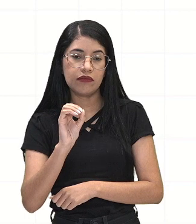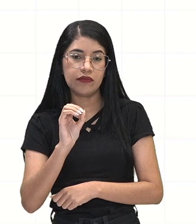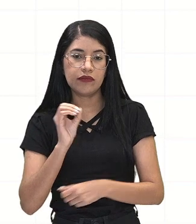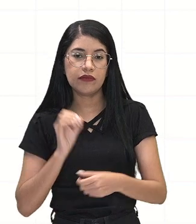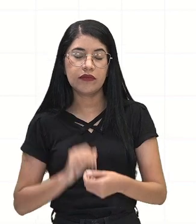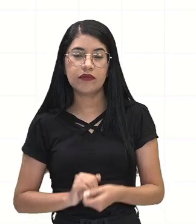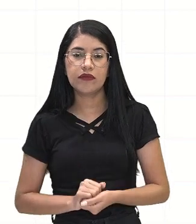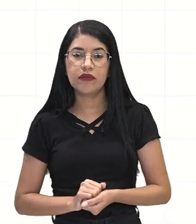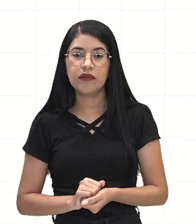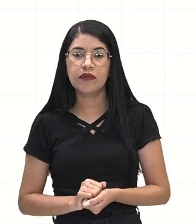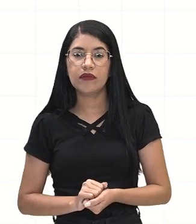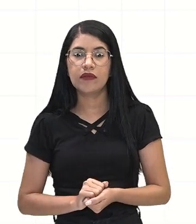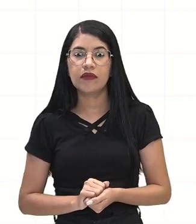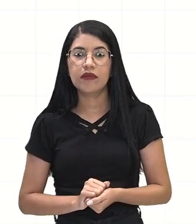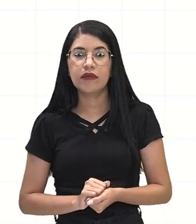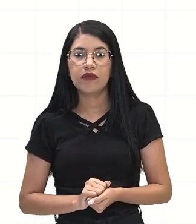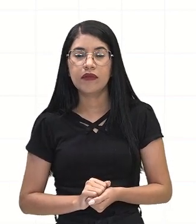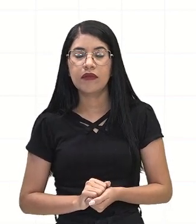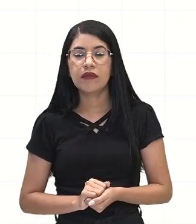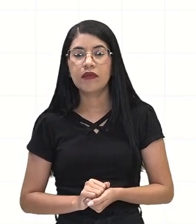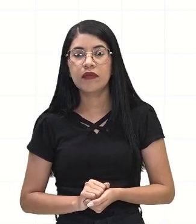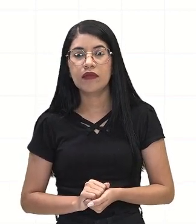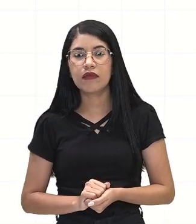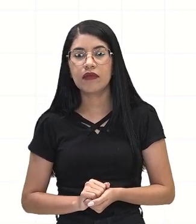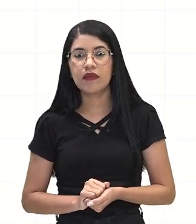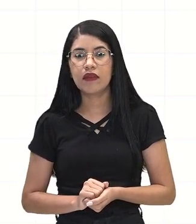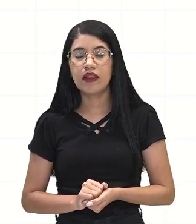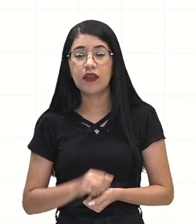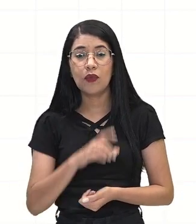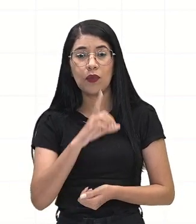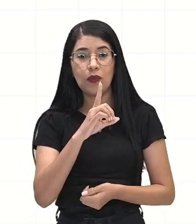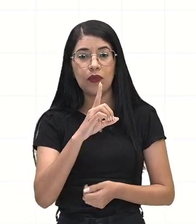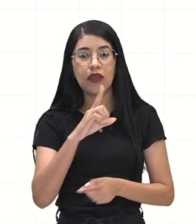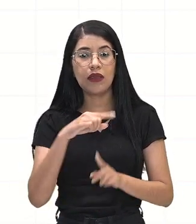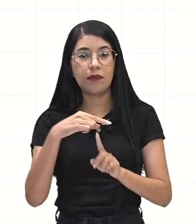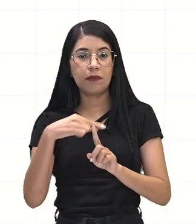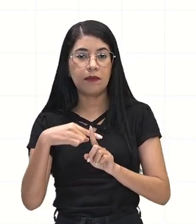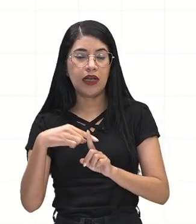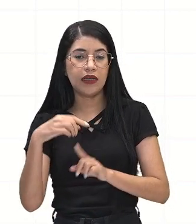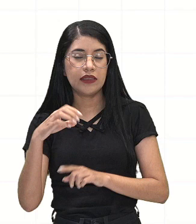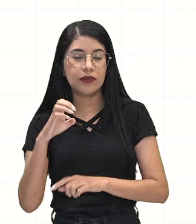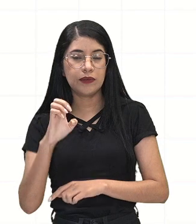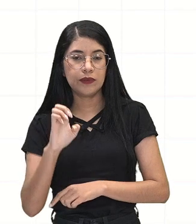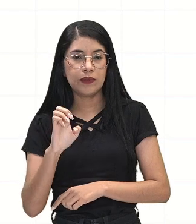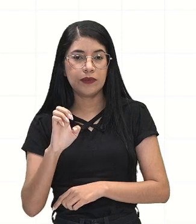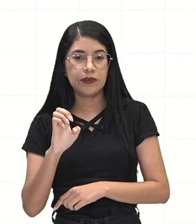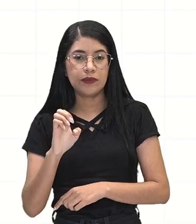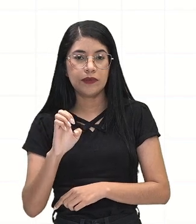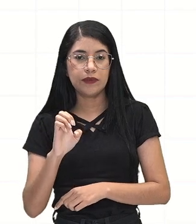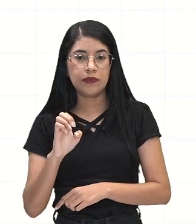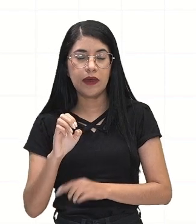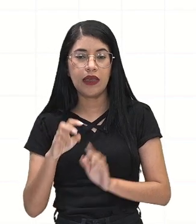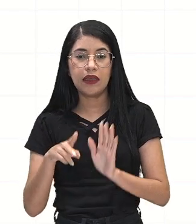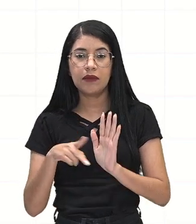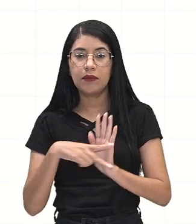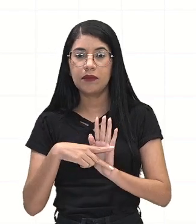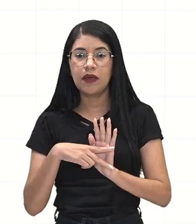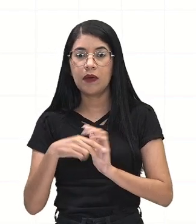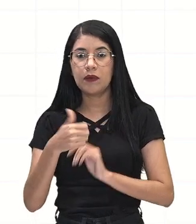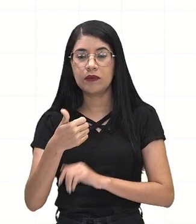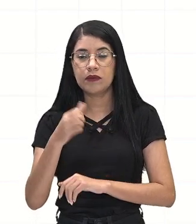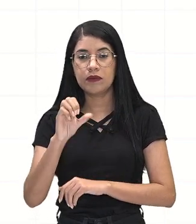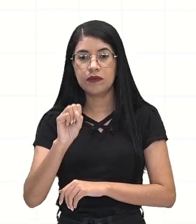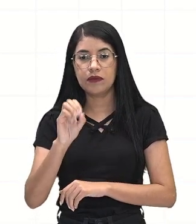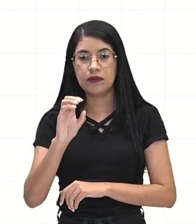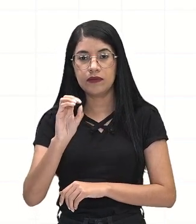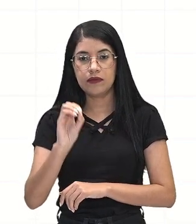afirmar aqui, ó, que o ângulo D mais o ângulo E deve ser igual a